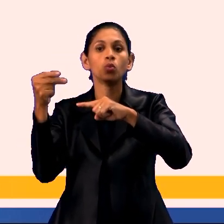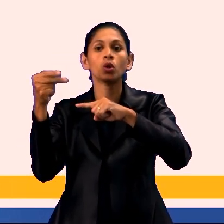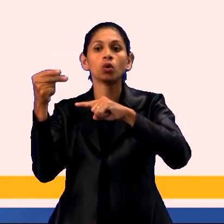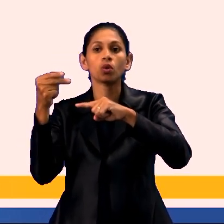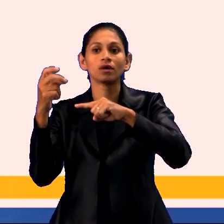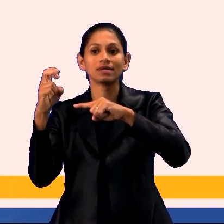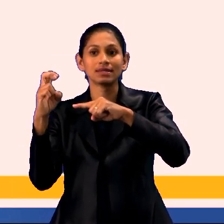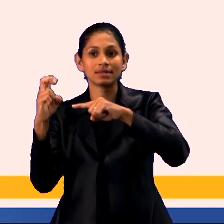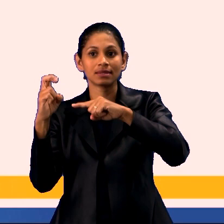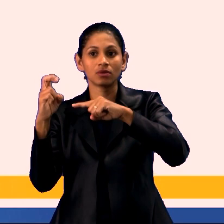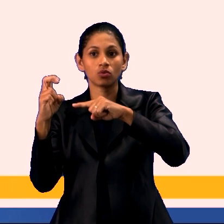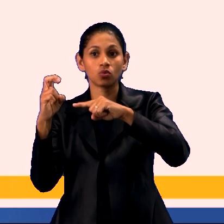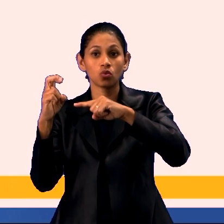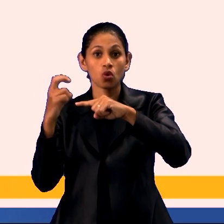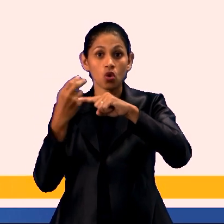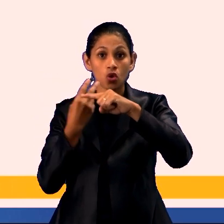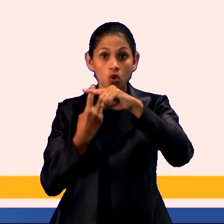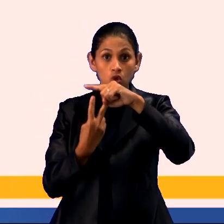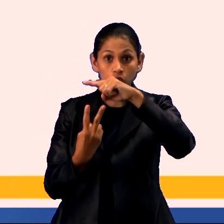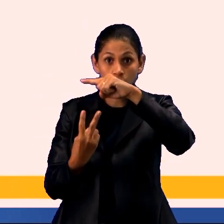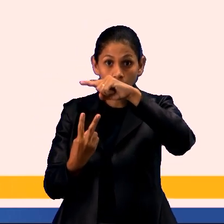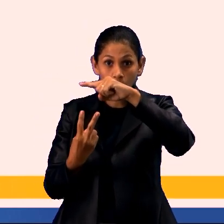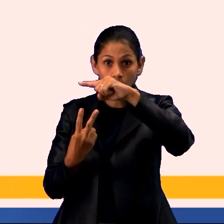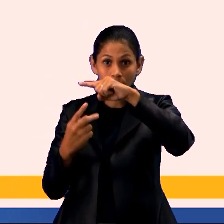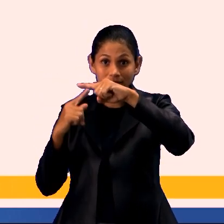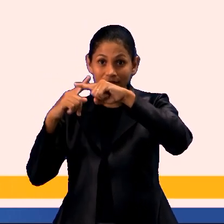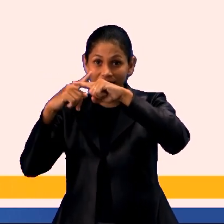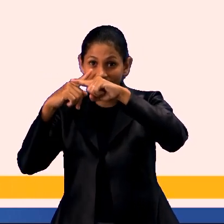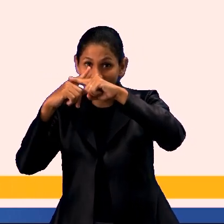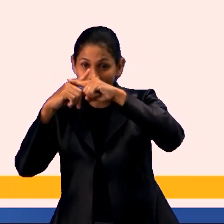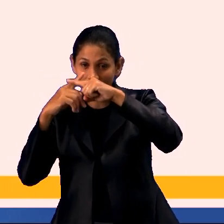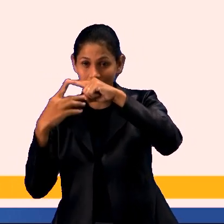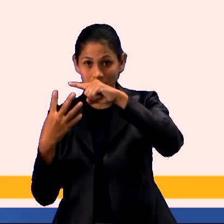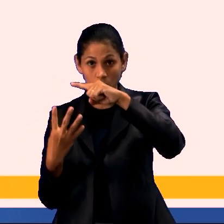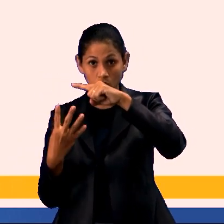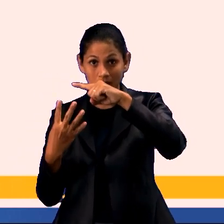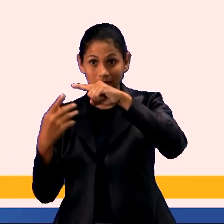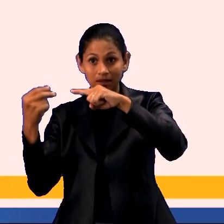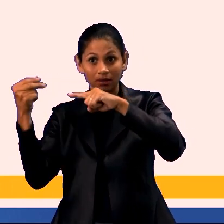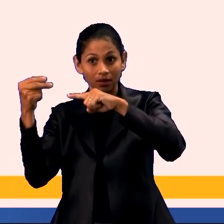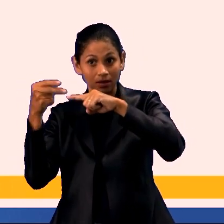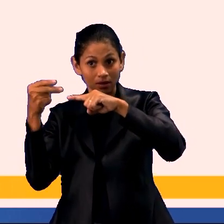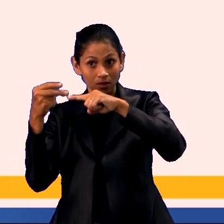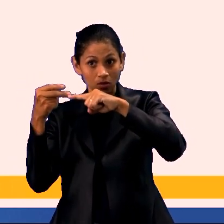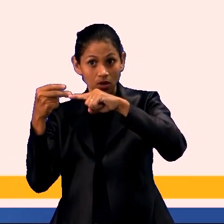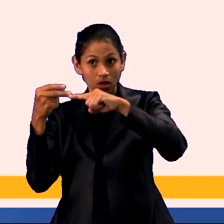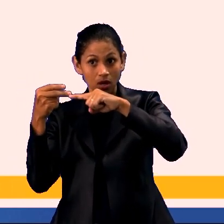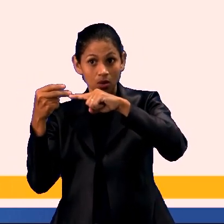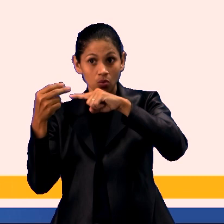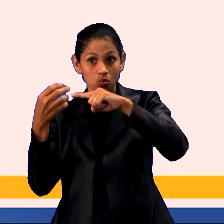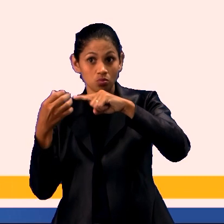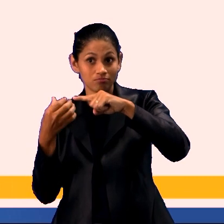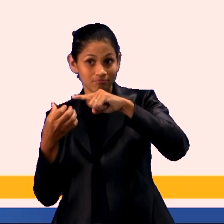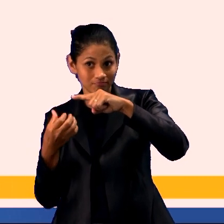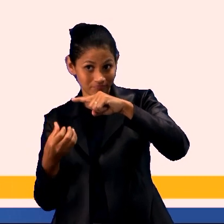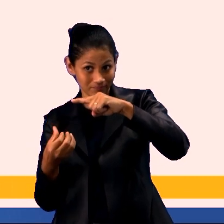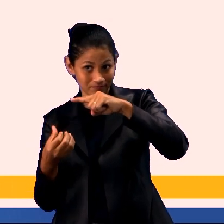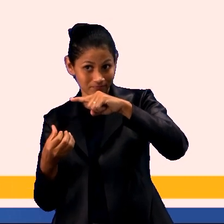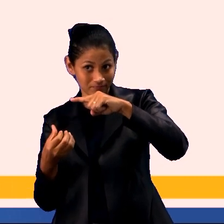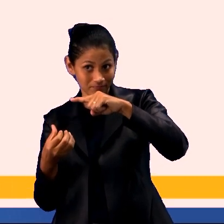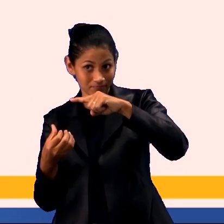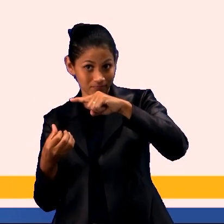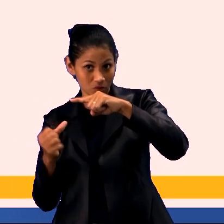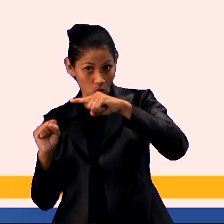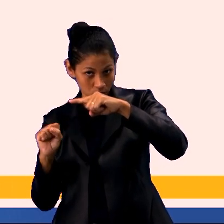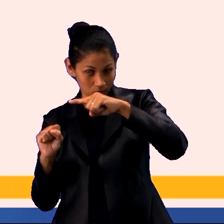nova fração que foi resultado dessa divisão das duas frações anteriores. O que eu faço? Lembra que